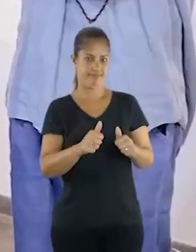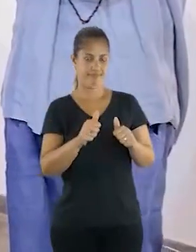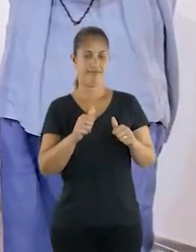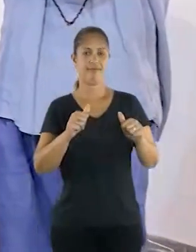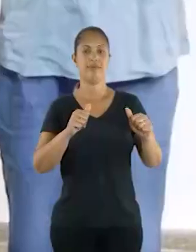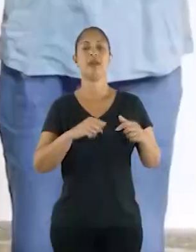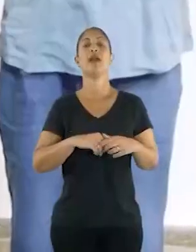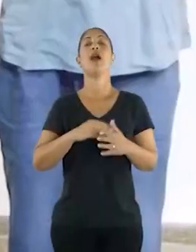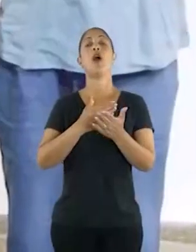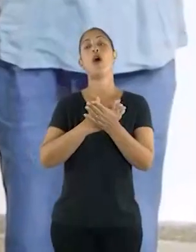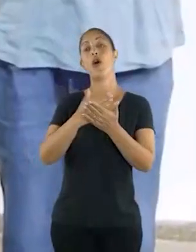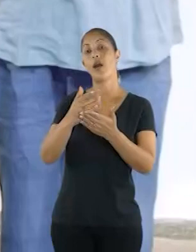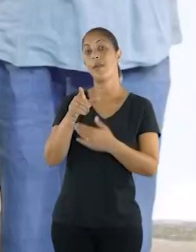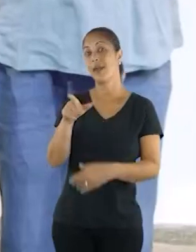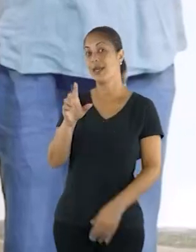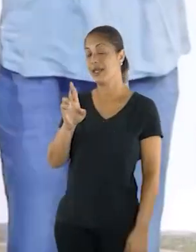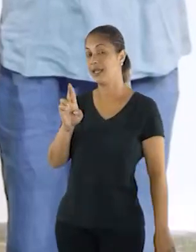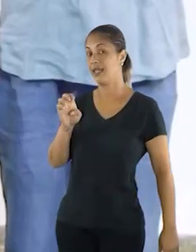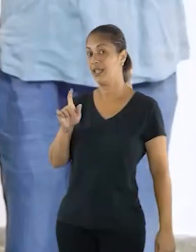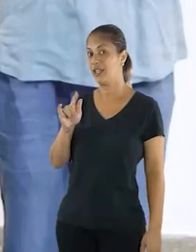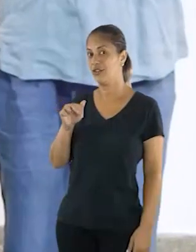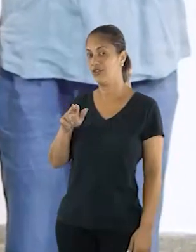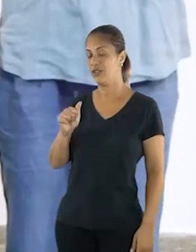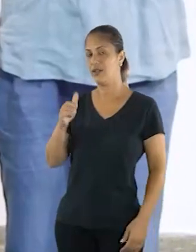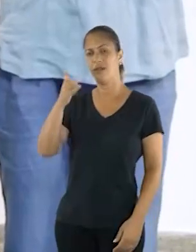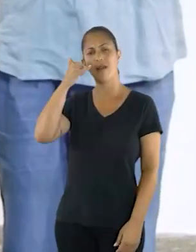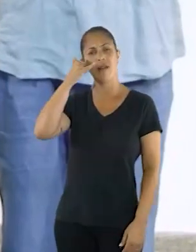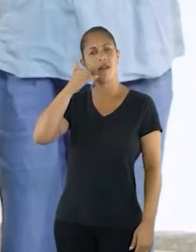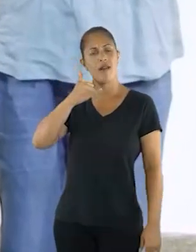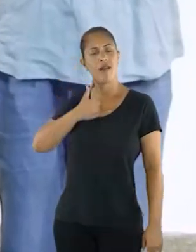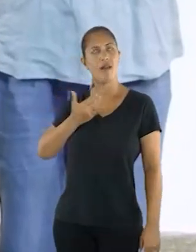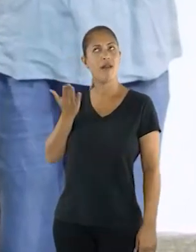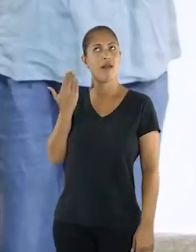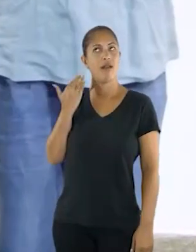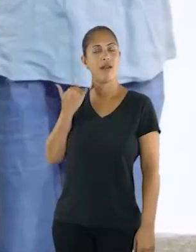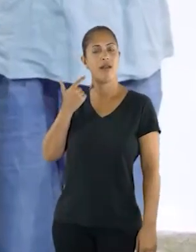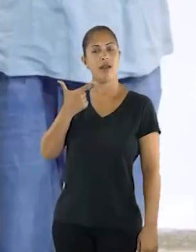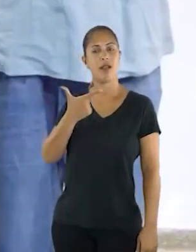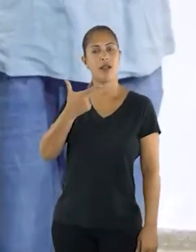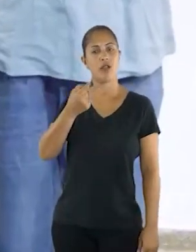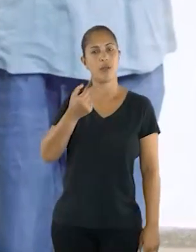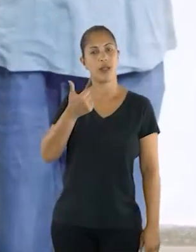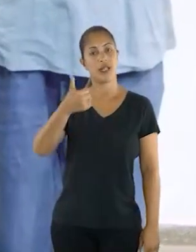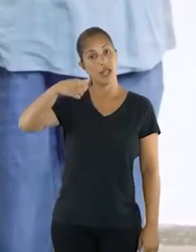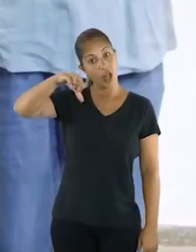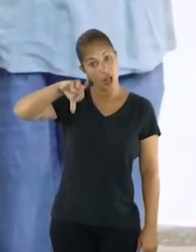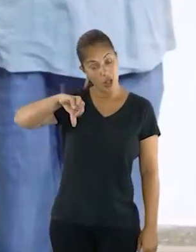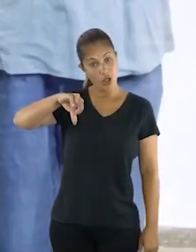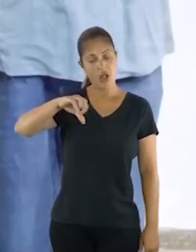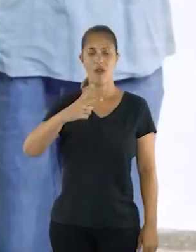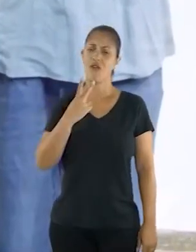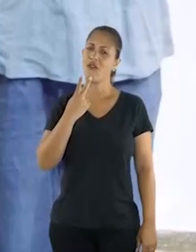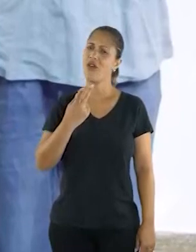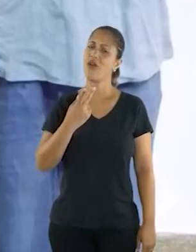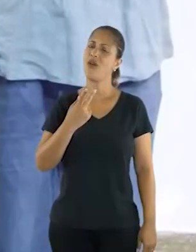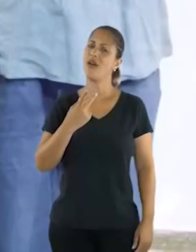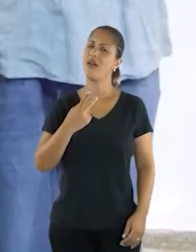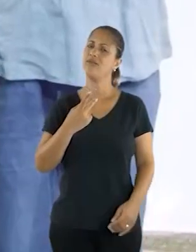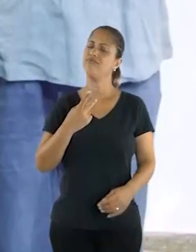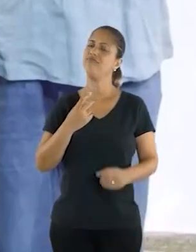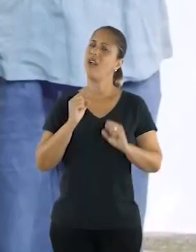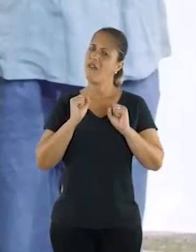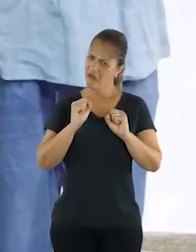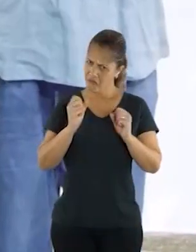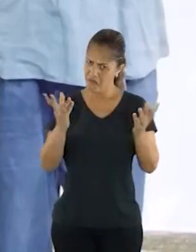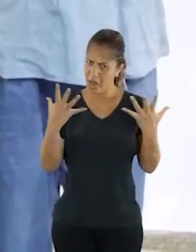tudo começou com a Regina, que me ligou ainda em 2019, dizendo, Denise, vamos fazer uma